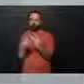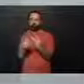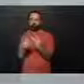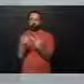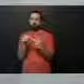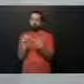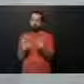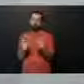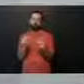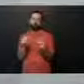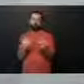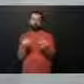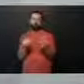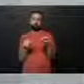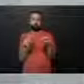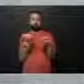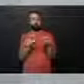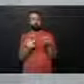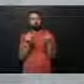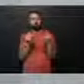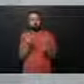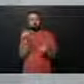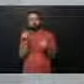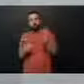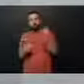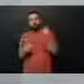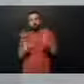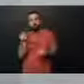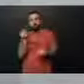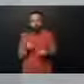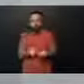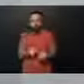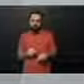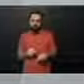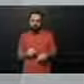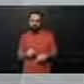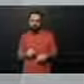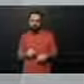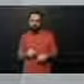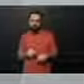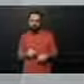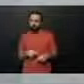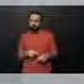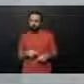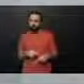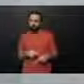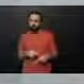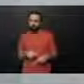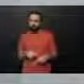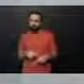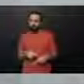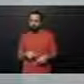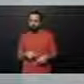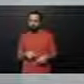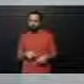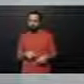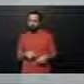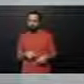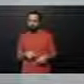contando barrinhas da dezena. É importante? Sim, mas no momento, como vocês já sabem manipular